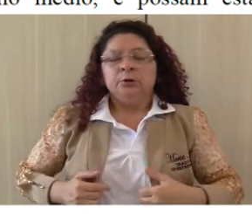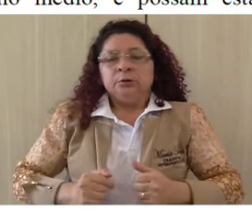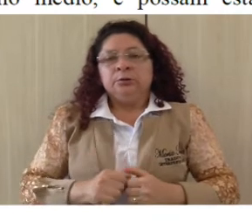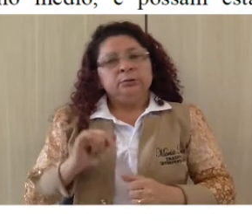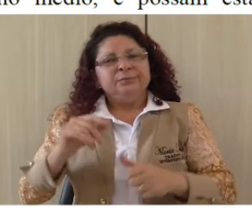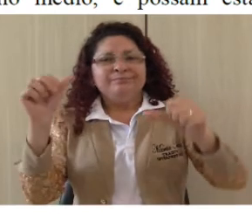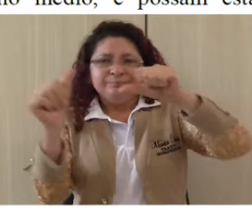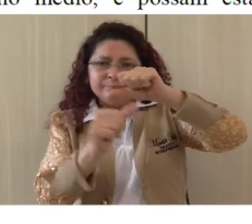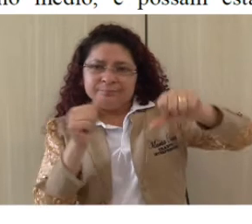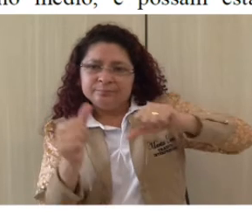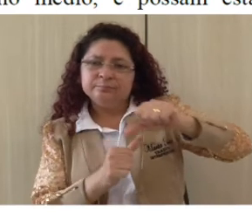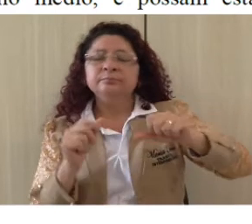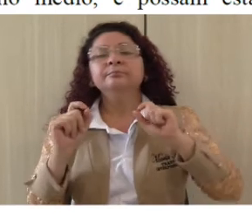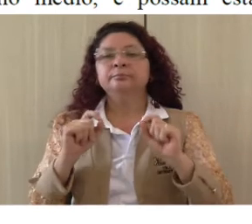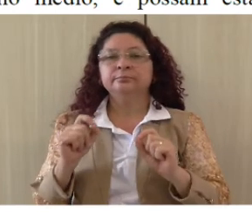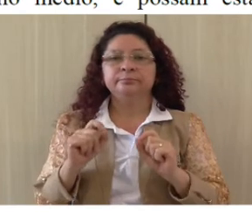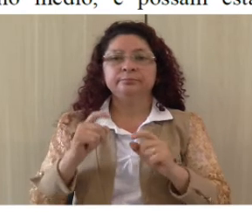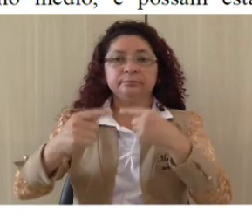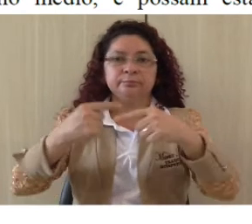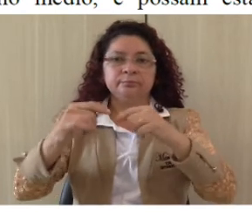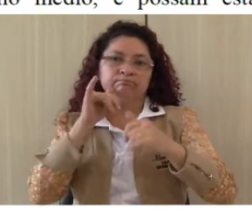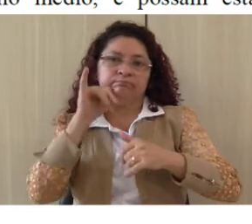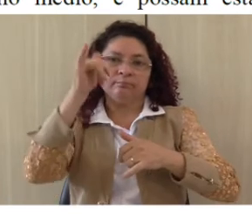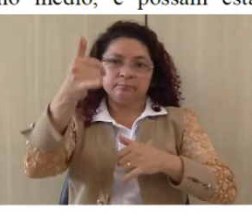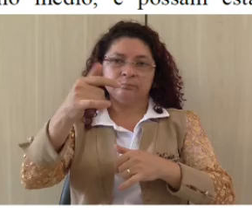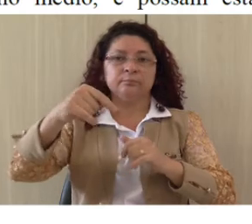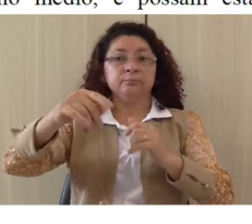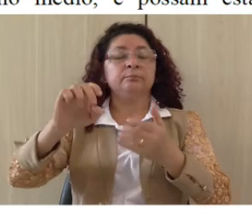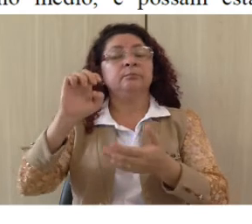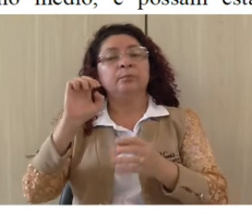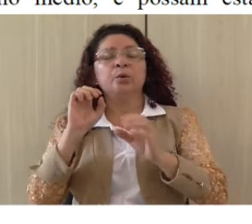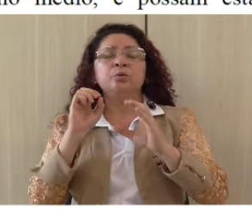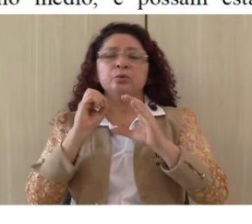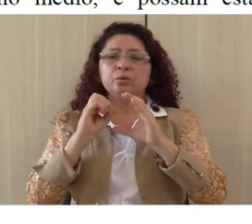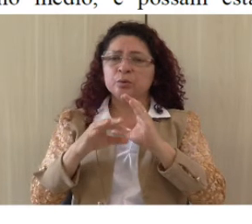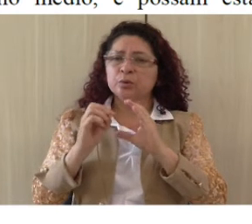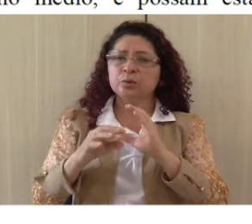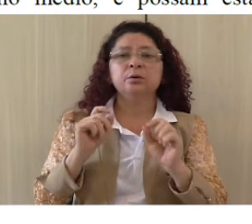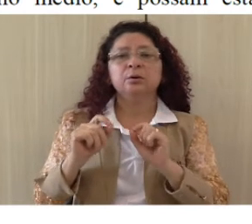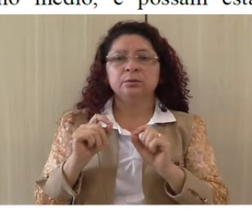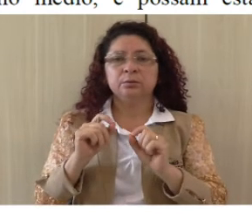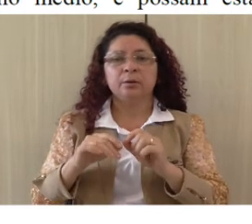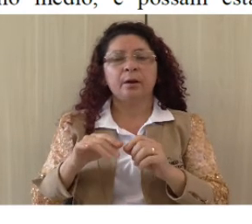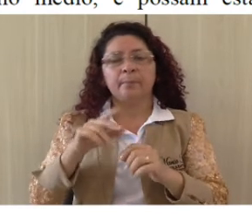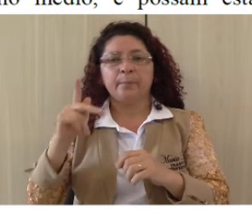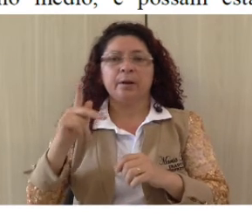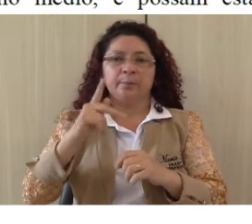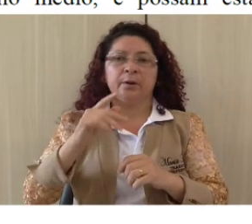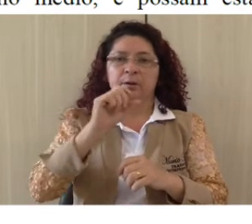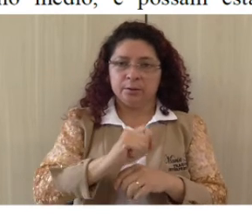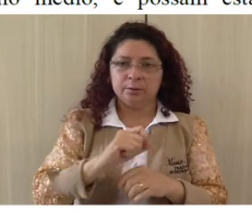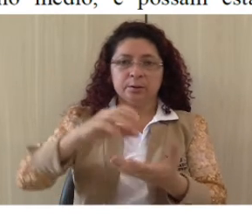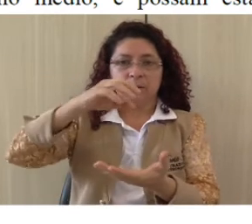Eventuais mudanças e alterações, após publicação deste edital, serão decididas pela Comissão do Processo Seletivo do